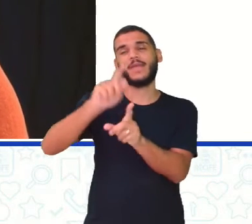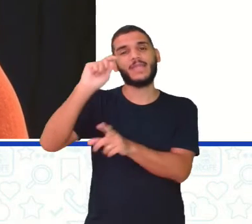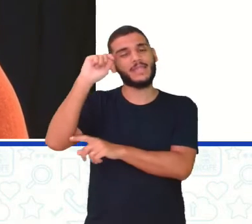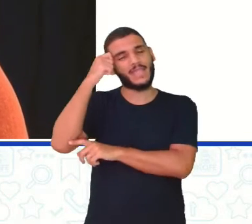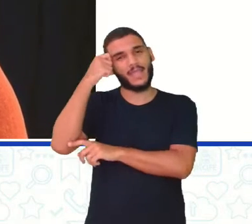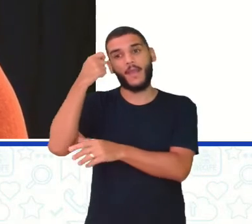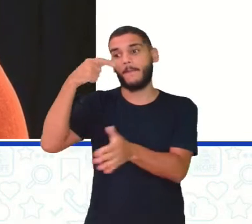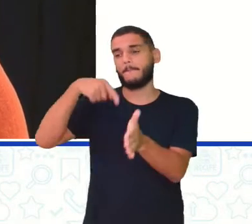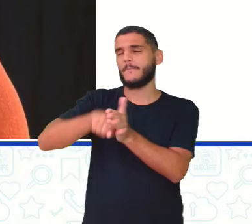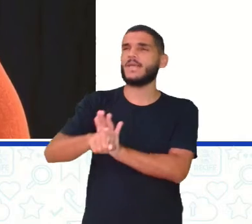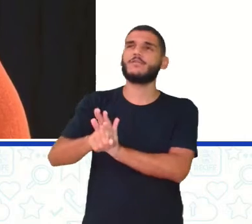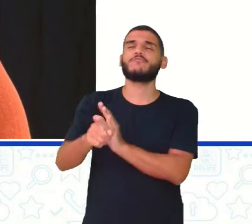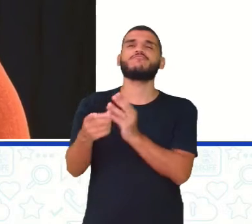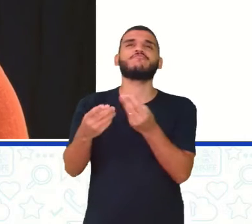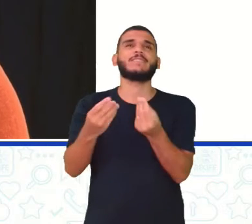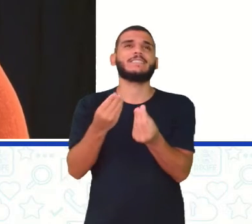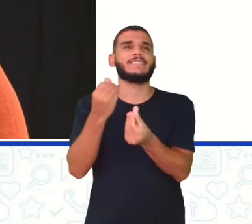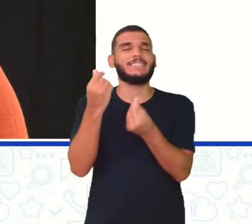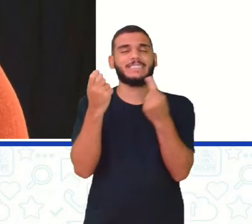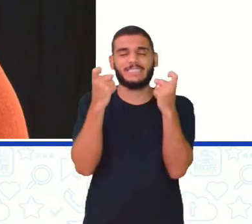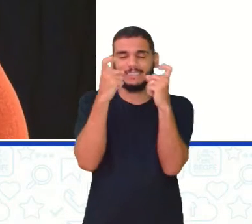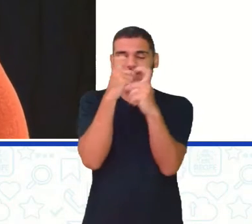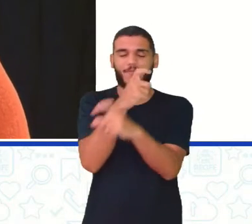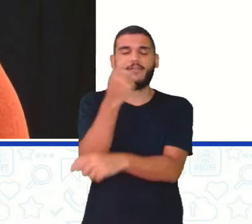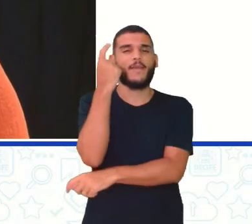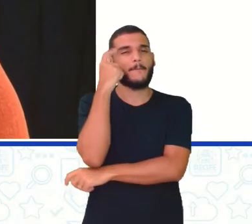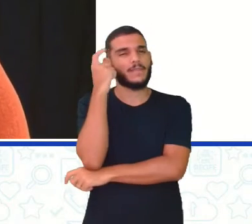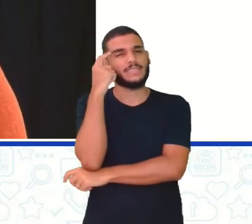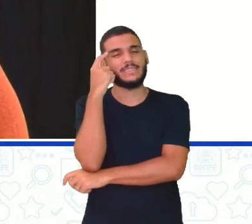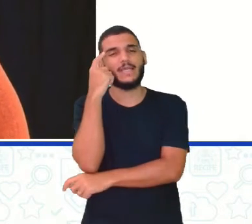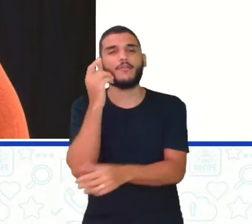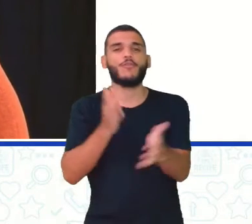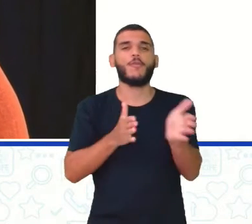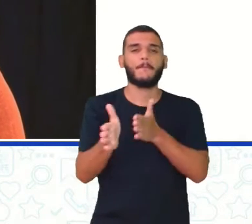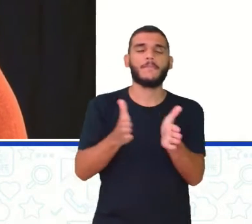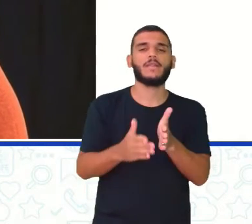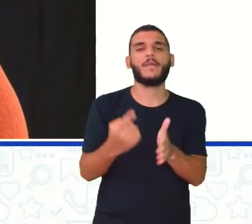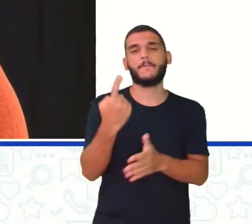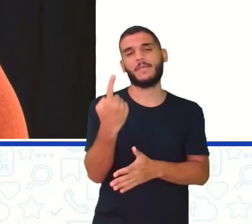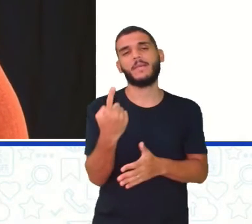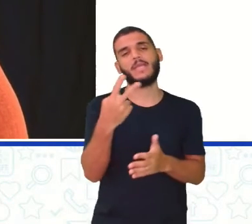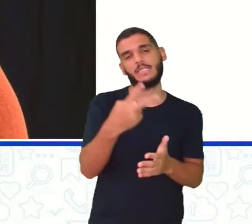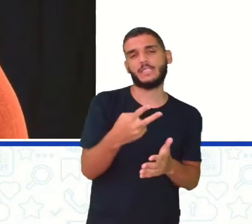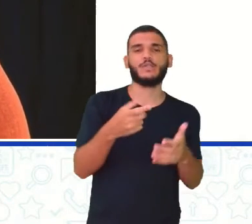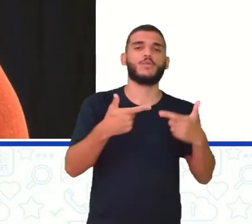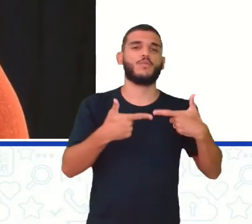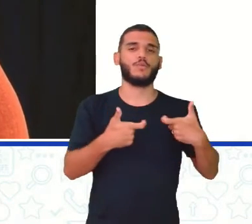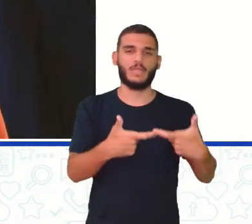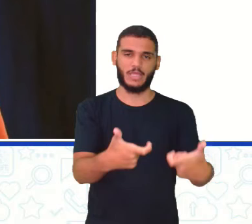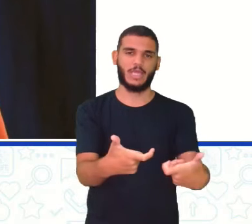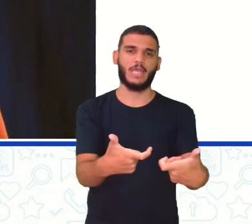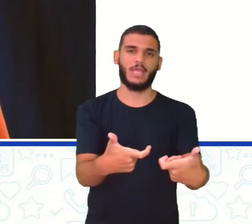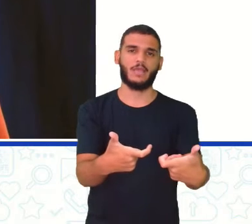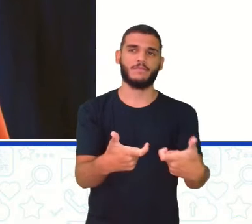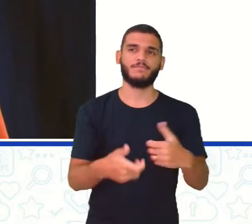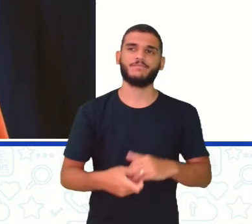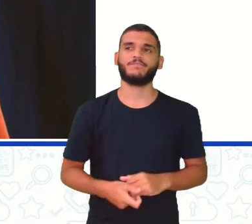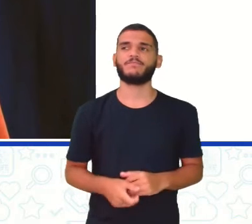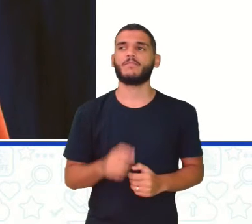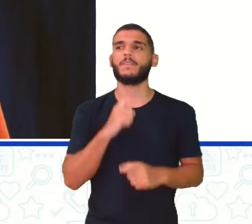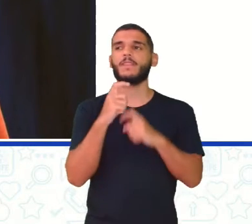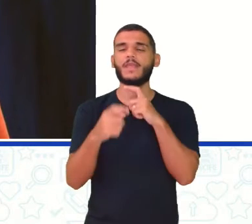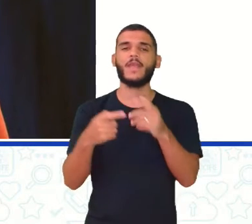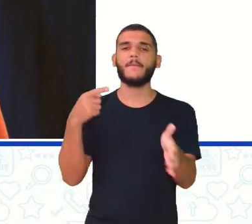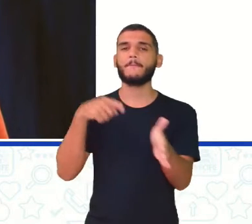seria incabível para a gente pensar a história da Primeira ou da Segunda Guerra Mundial. Ninguém pergunta por que os brancos mataram os brancos. Nós sabemos